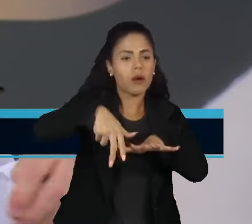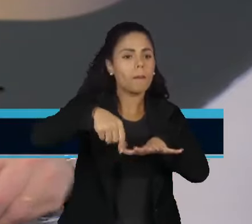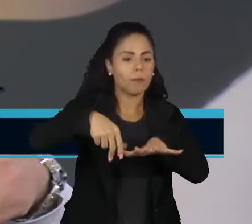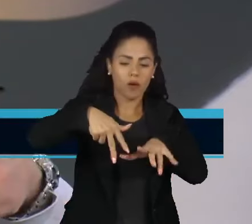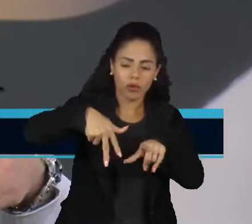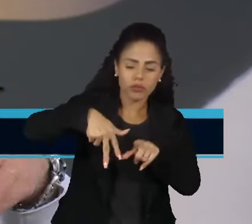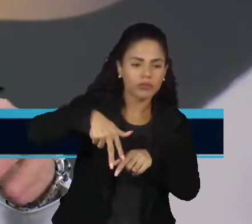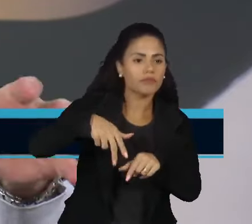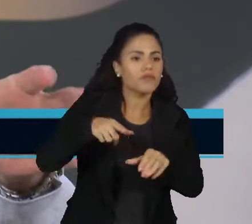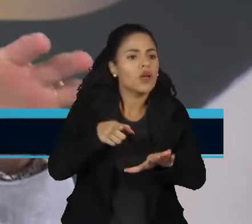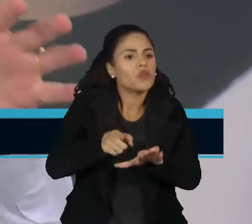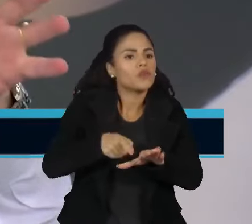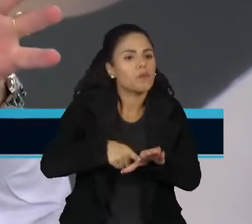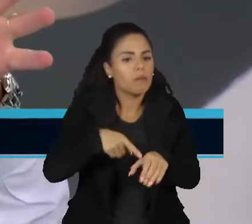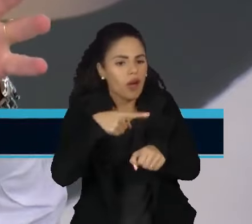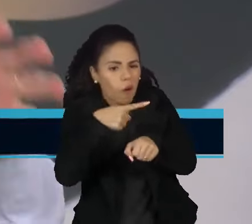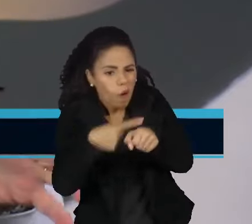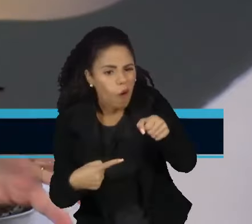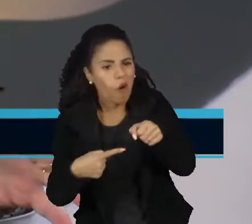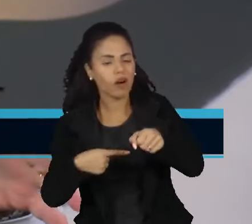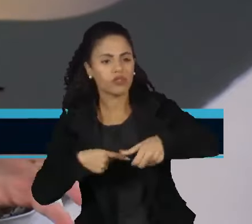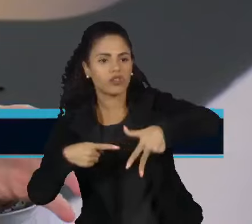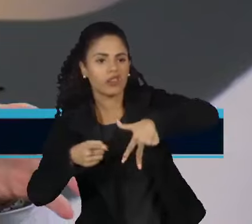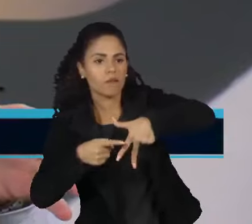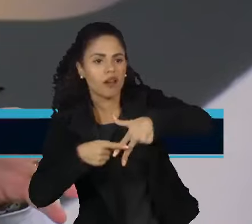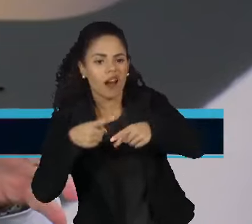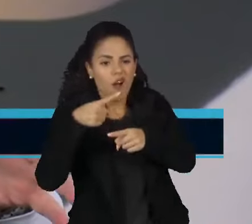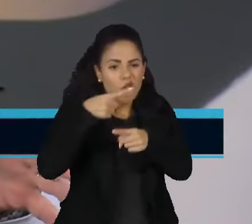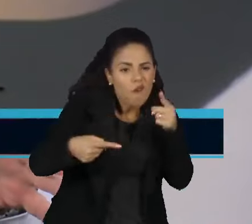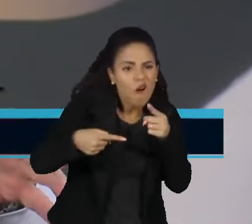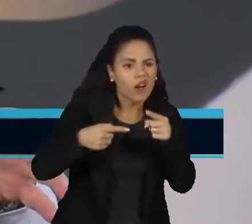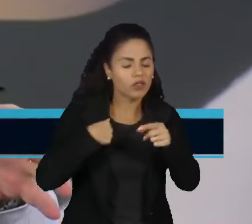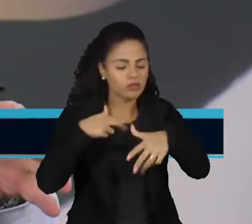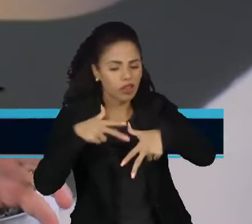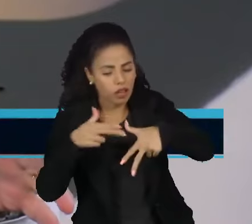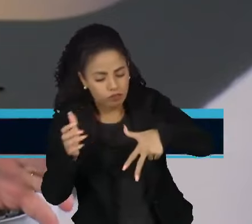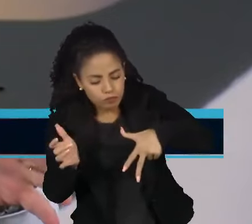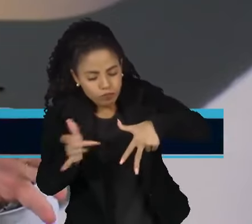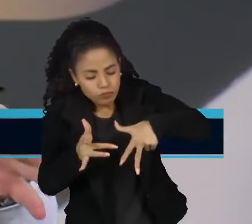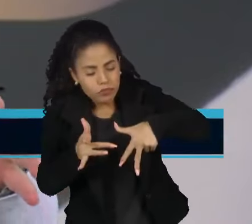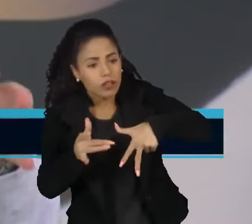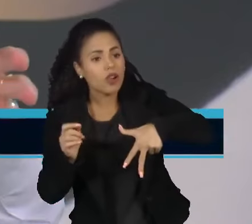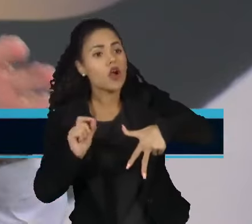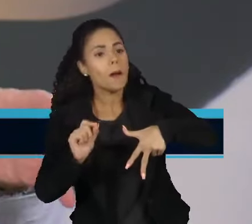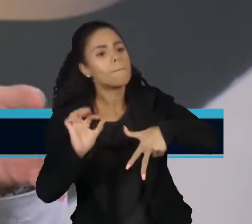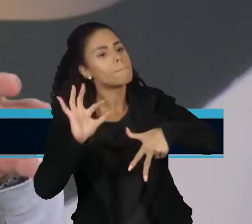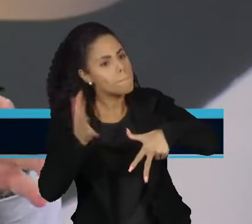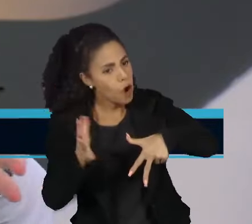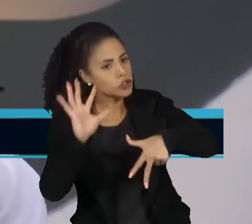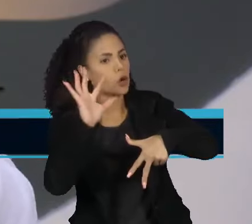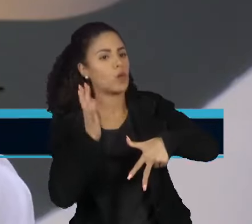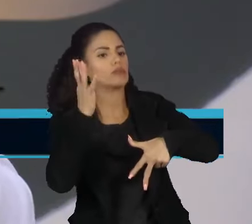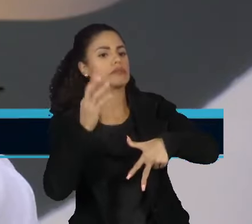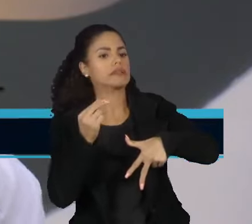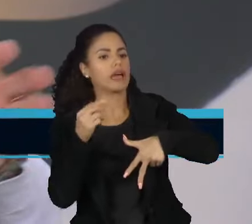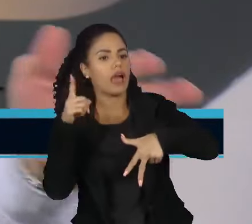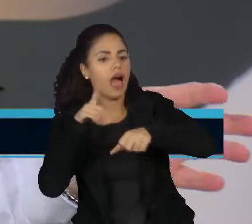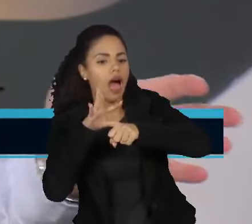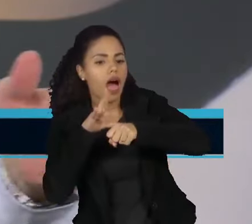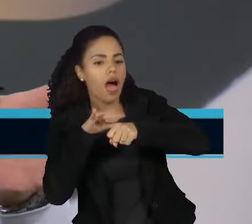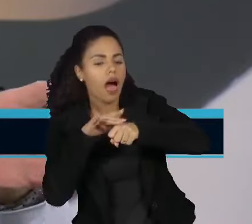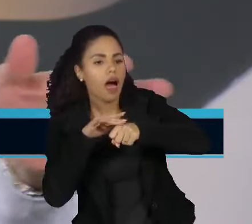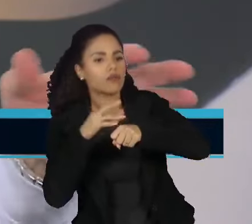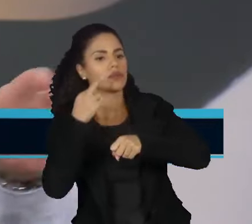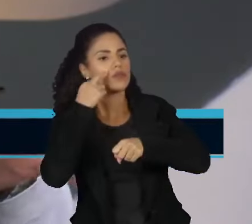pé, na perna, e é através dessas pequenas feridas que a leptospira, em particular, penetra